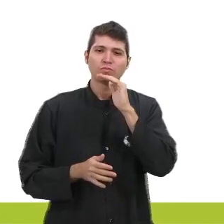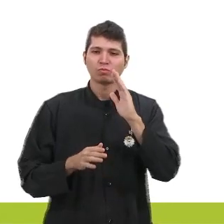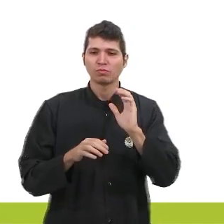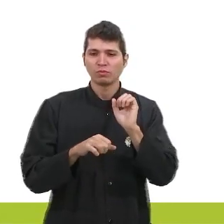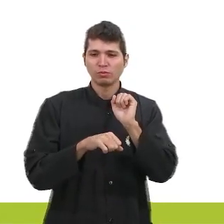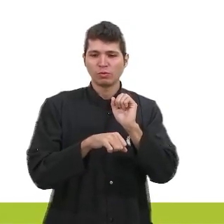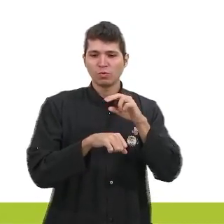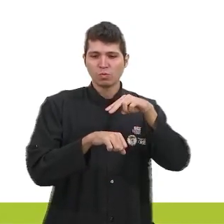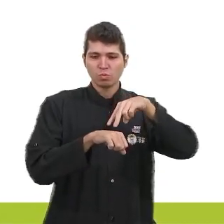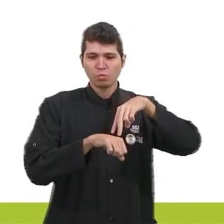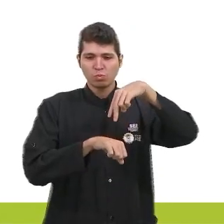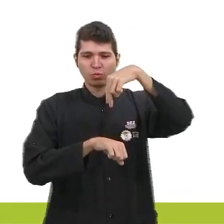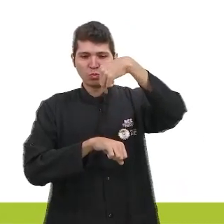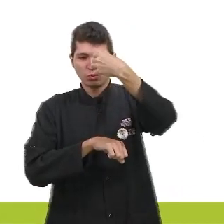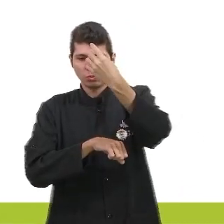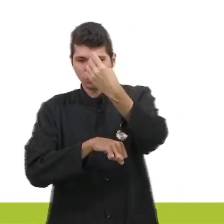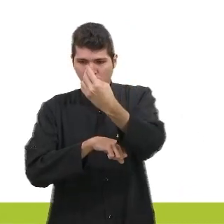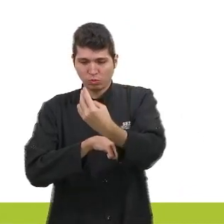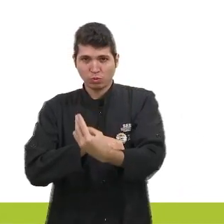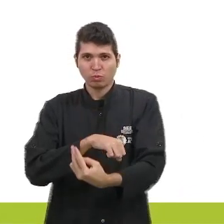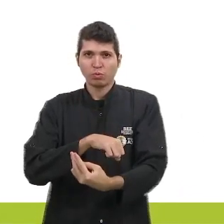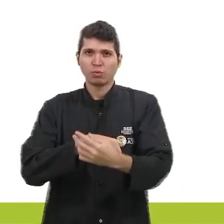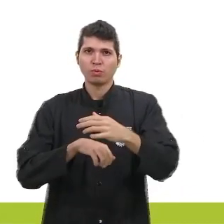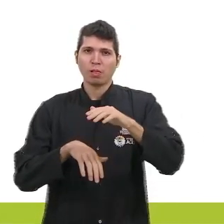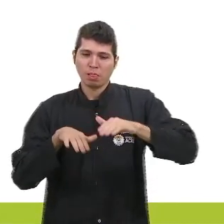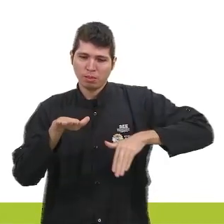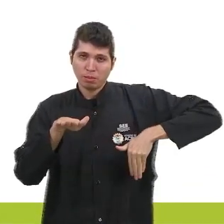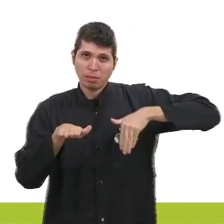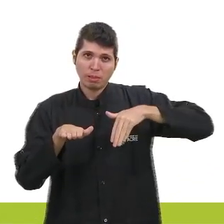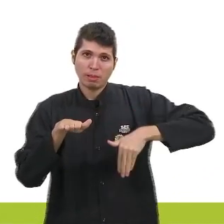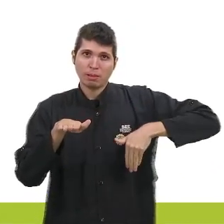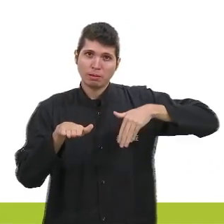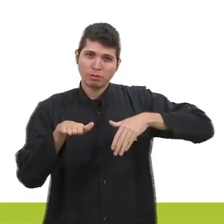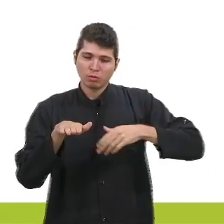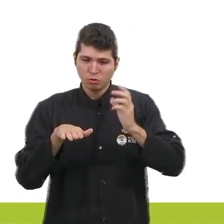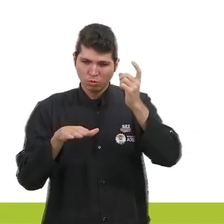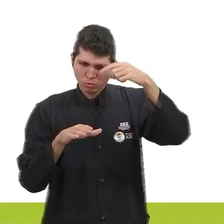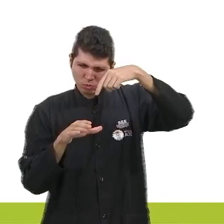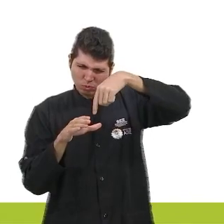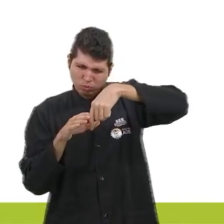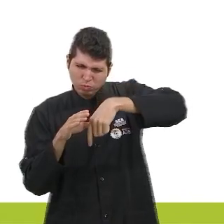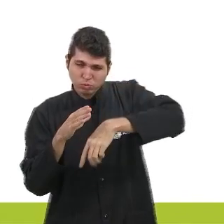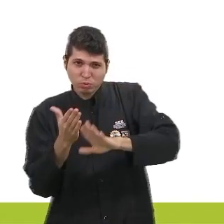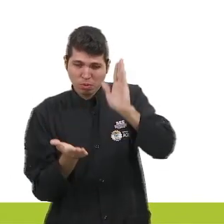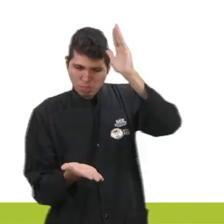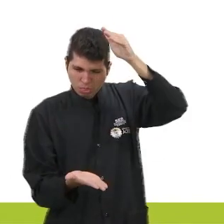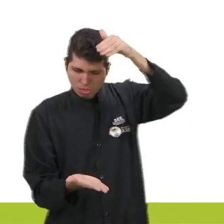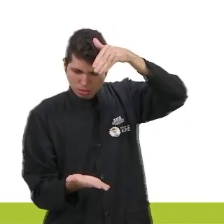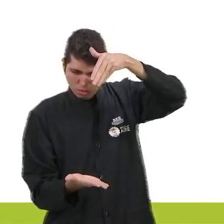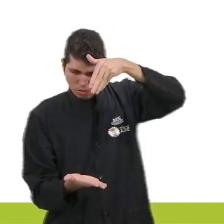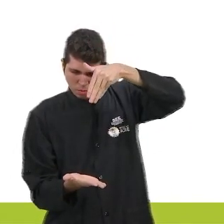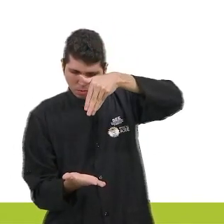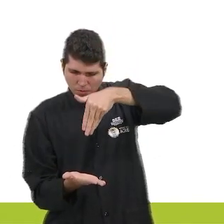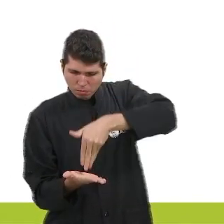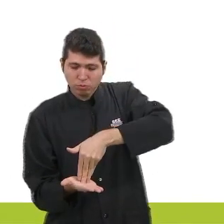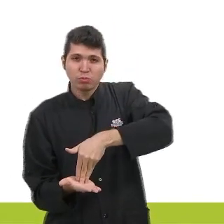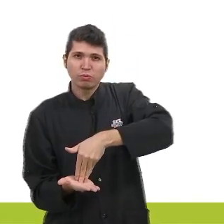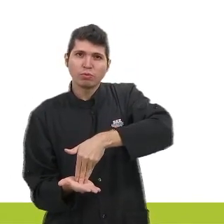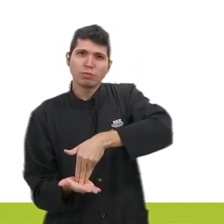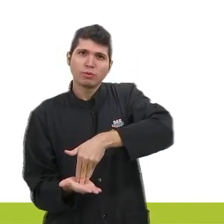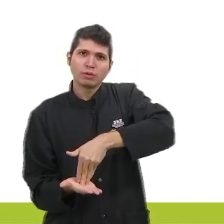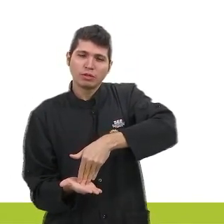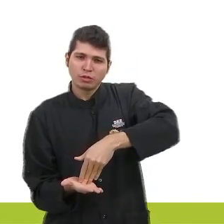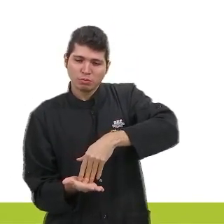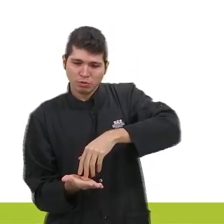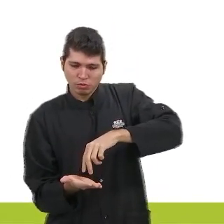piscina, né? Isso aqui é um nadadorzinho, ó. Ele pula numa piscina e ele vai até o fundo da piscina, tá vendo? Ó? Ele mergulha e depois ele retorna à parte superior, tá